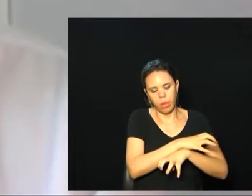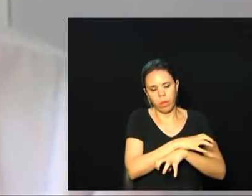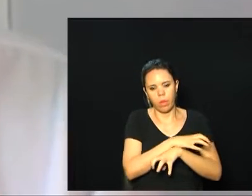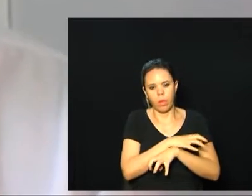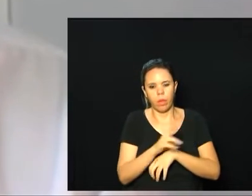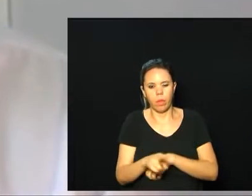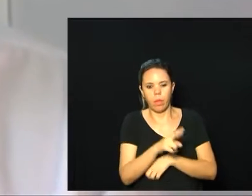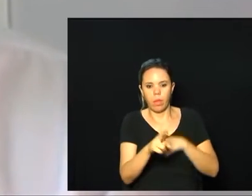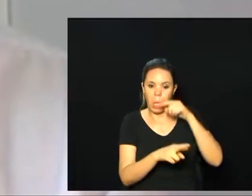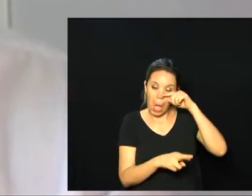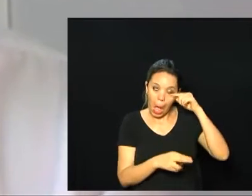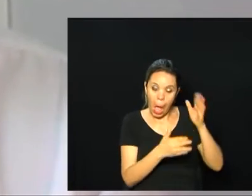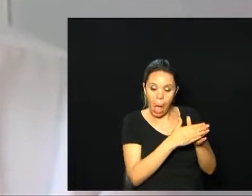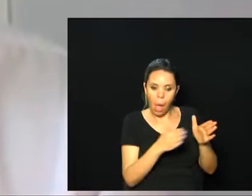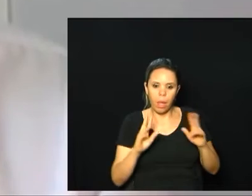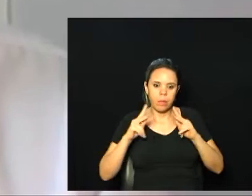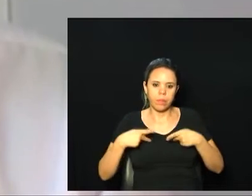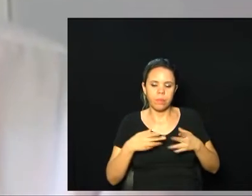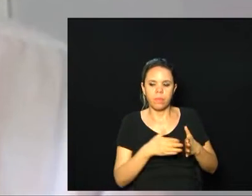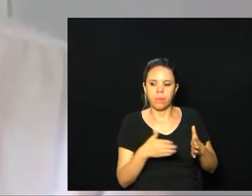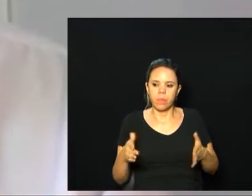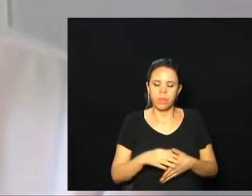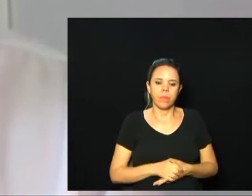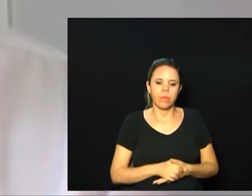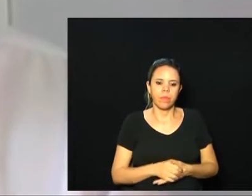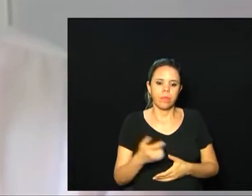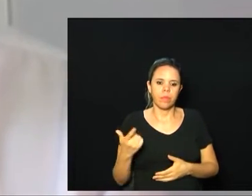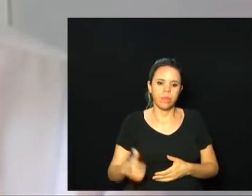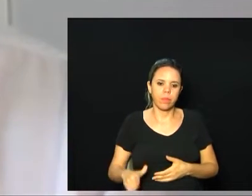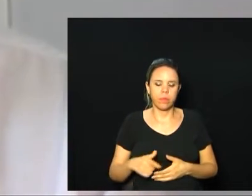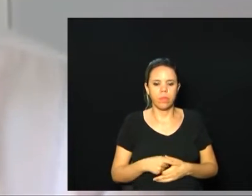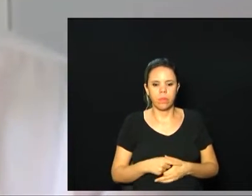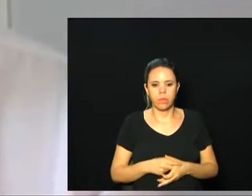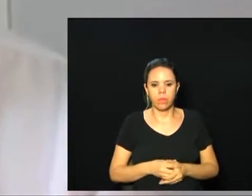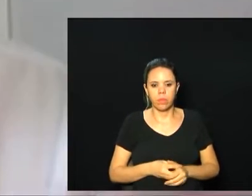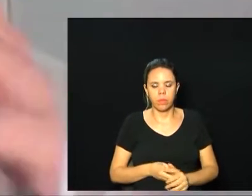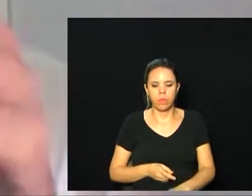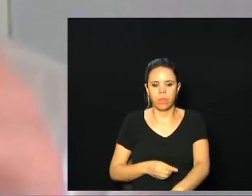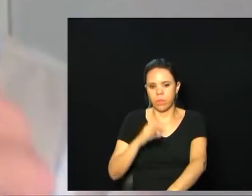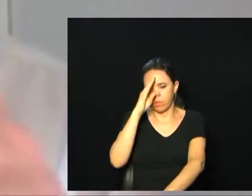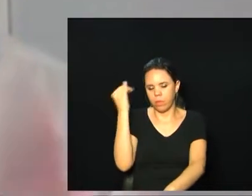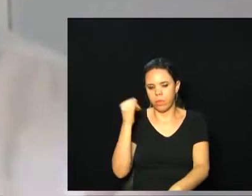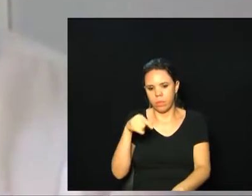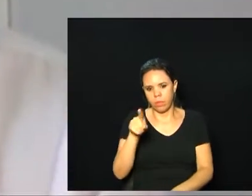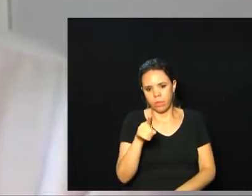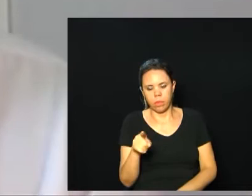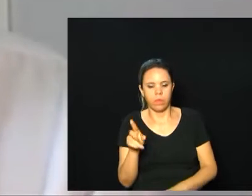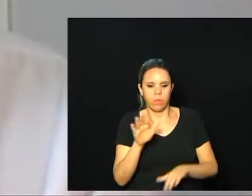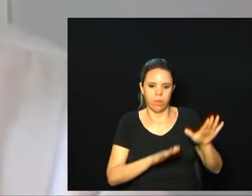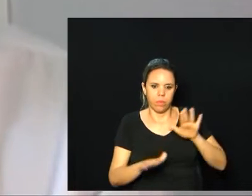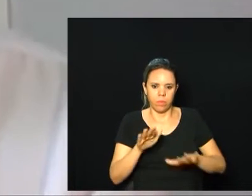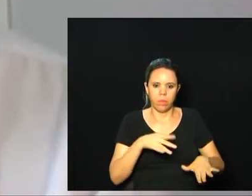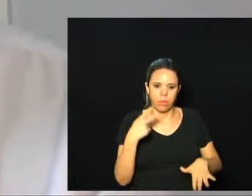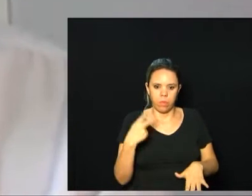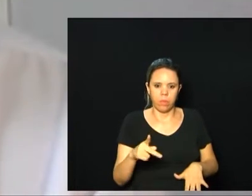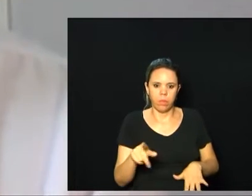rato, ou seja, de tempos em tempos a humanidade enfrenta isso. E enfrentou de novo, está enfrentando de novo, então fundamental. Você aí toma cuidado com as